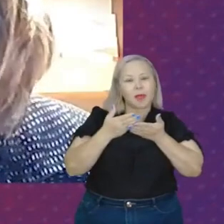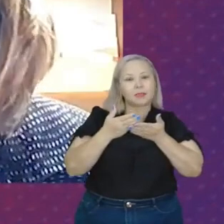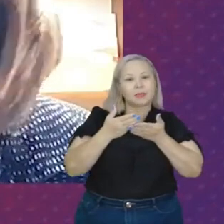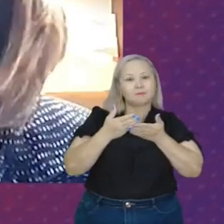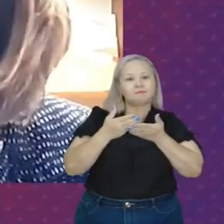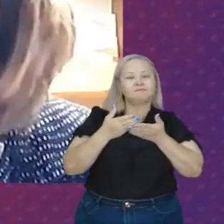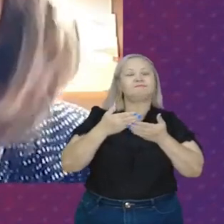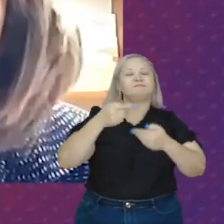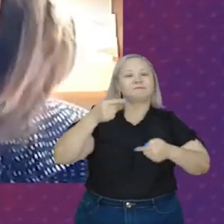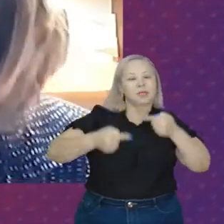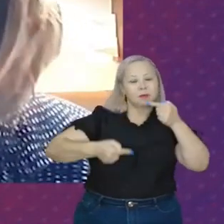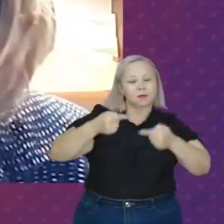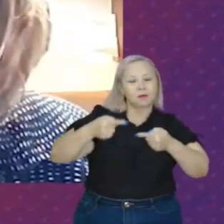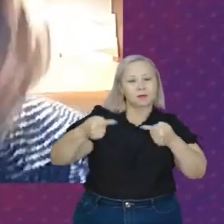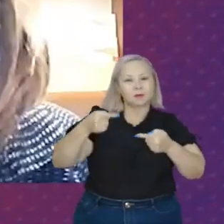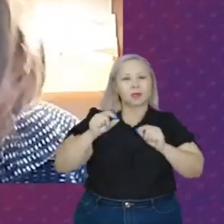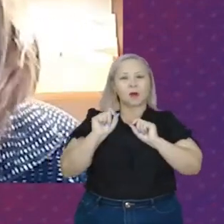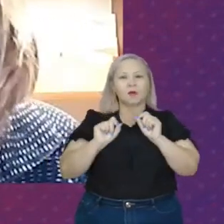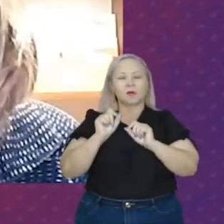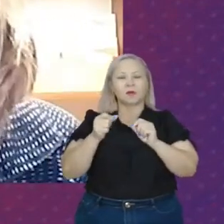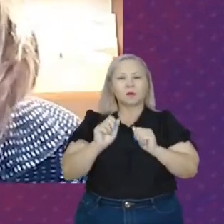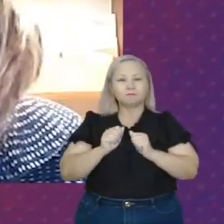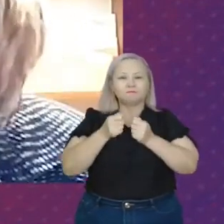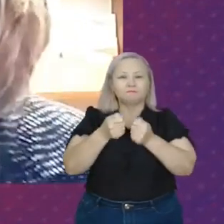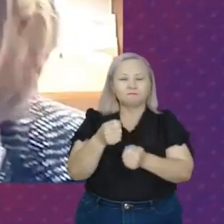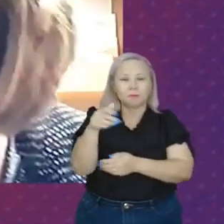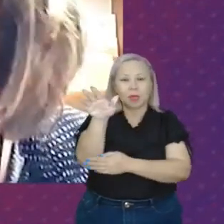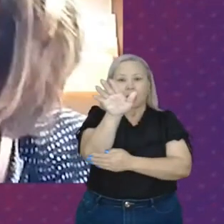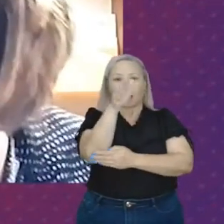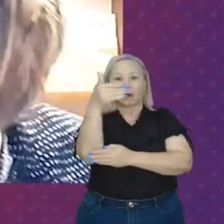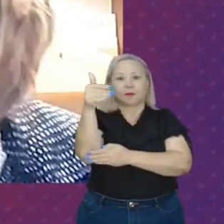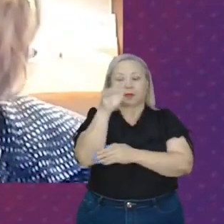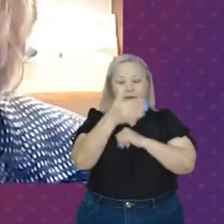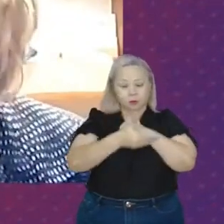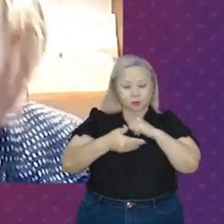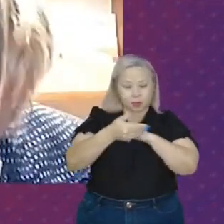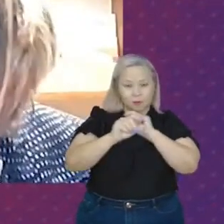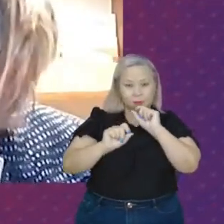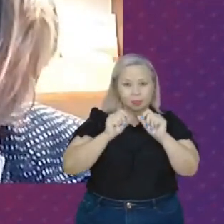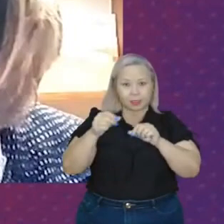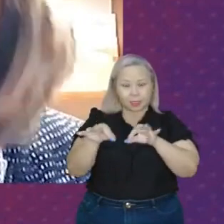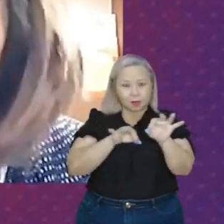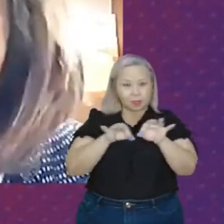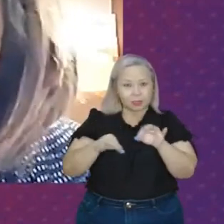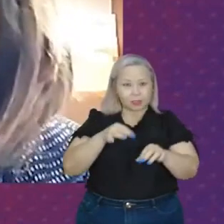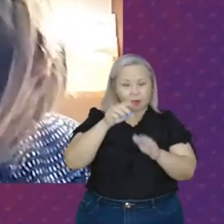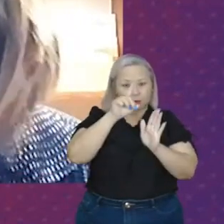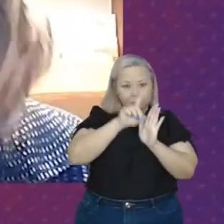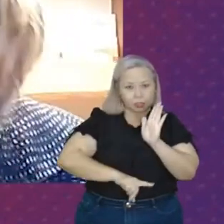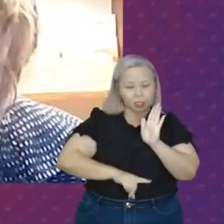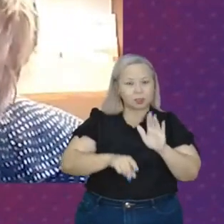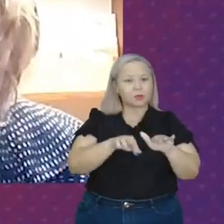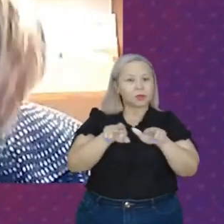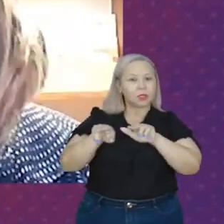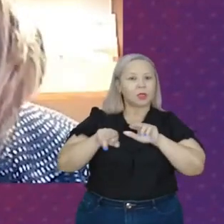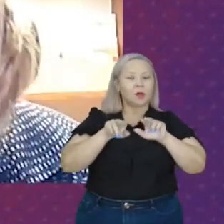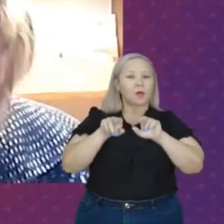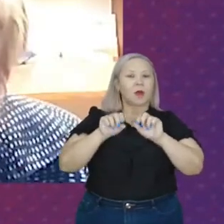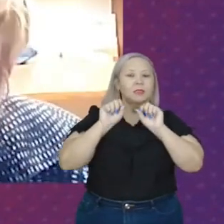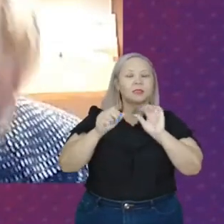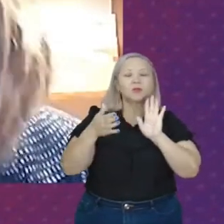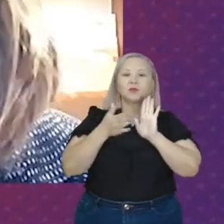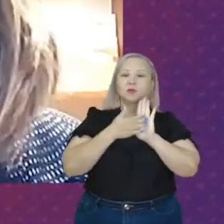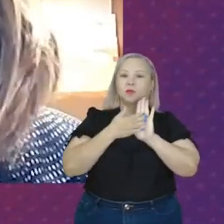discussão sobre as bandeiras fundamentais da construção de direitos iguais, da sua